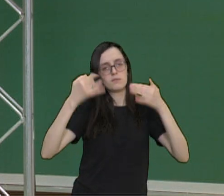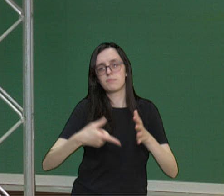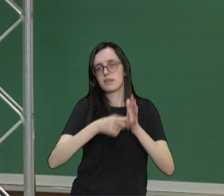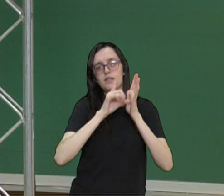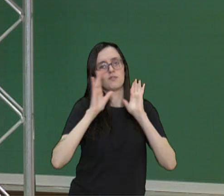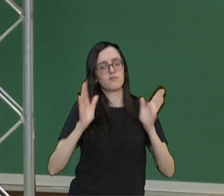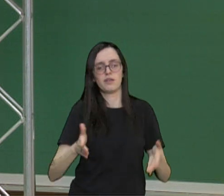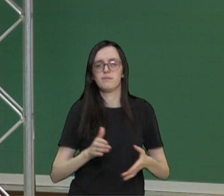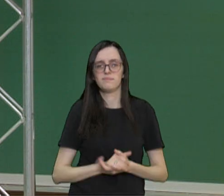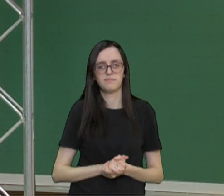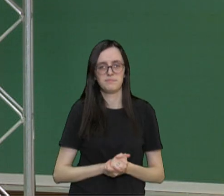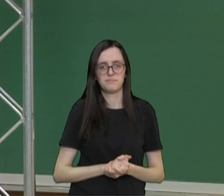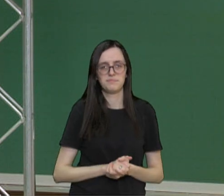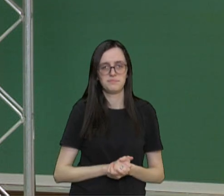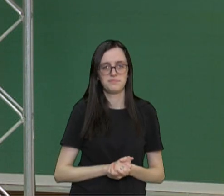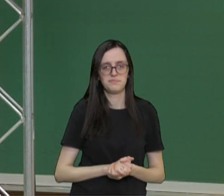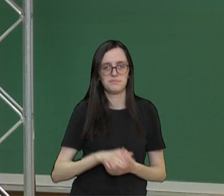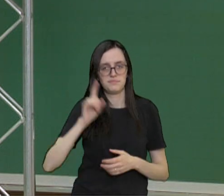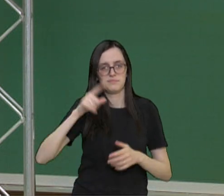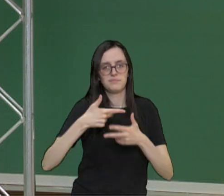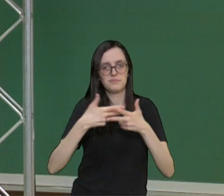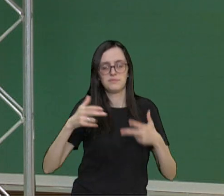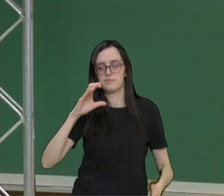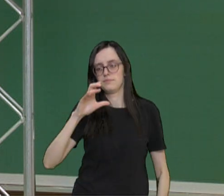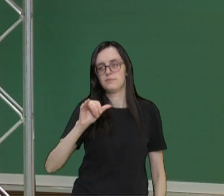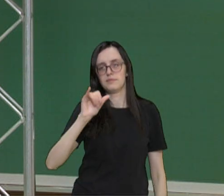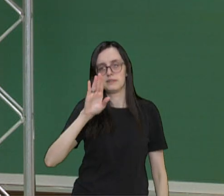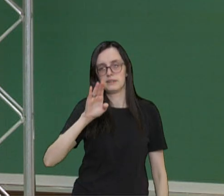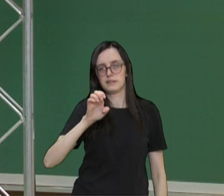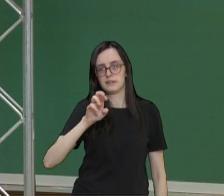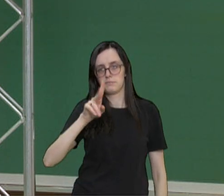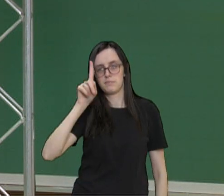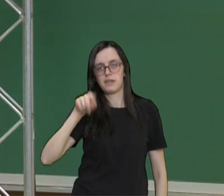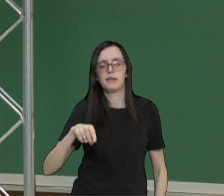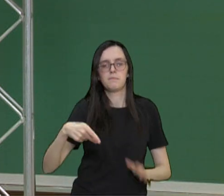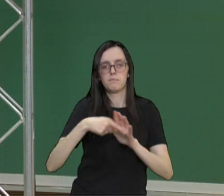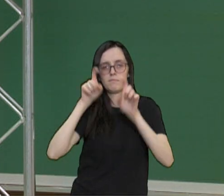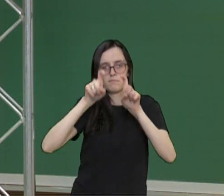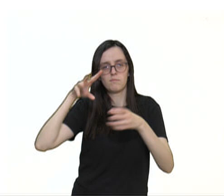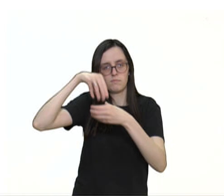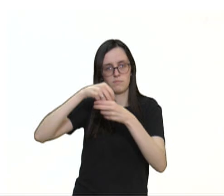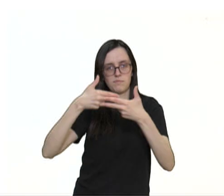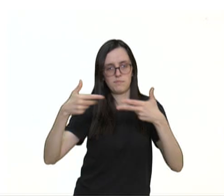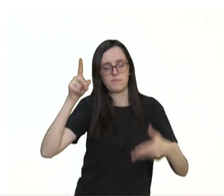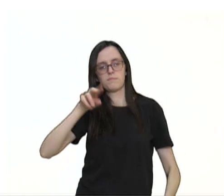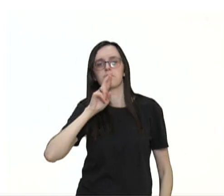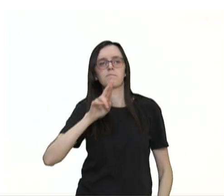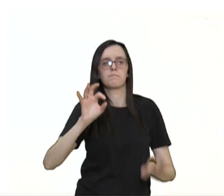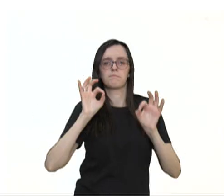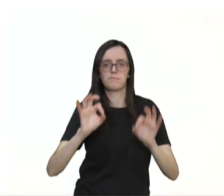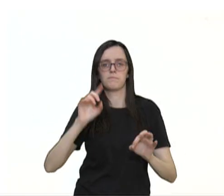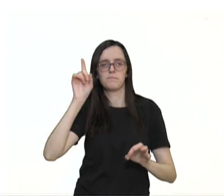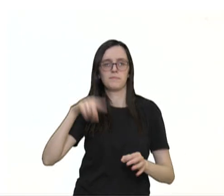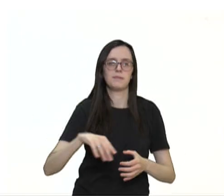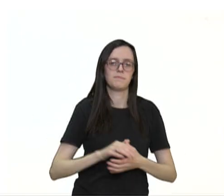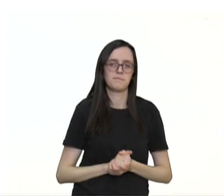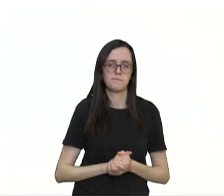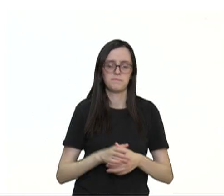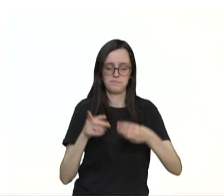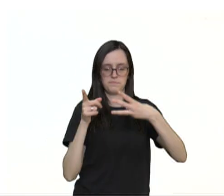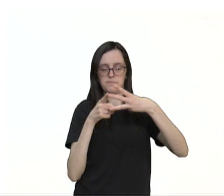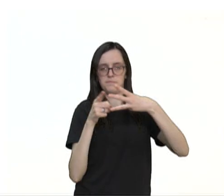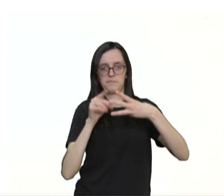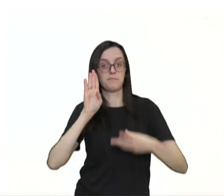agora. As artes cibernéticas, né? Então é arte digital. Sem dúvida é a resposta correta.